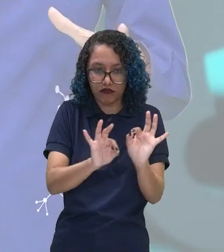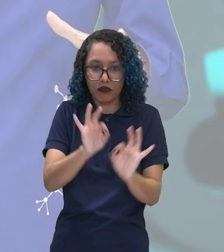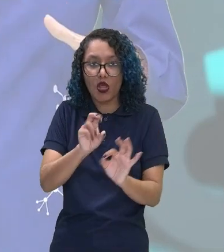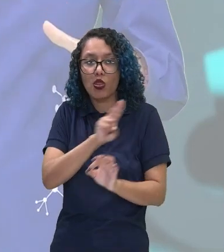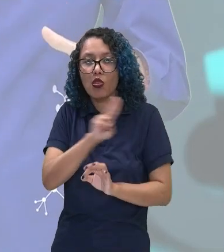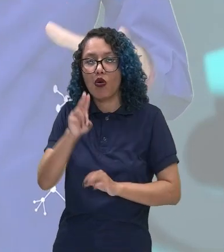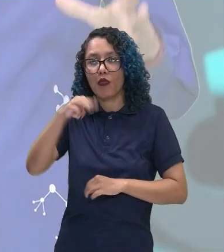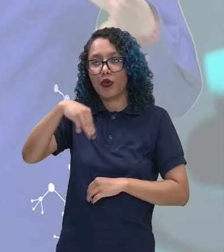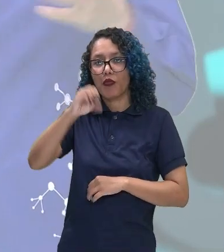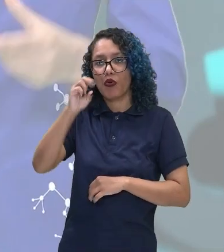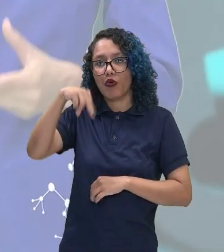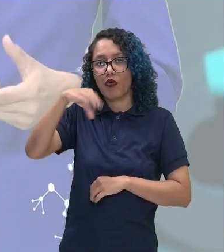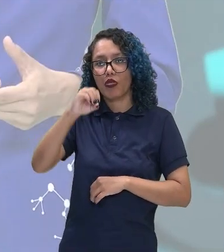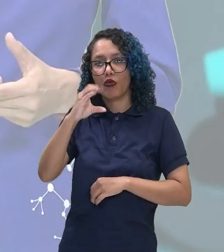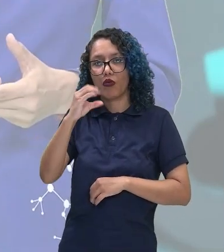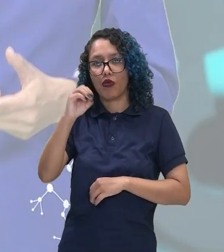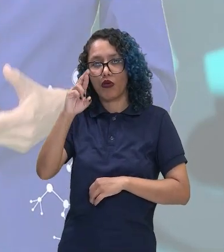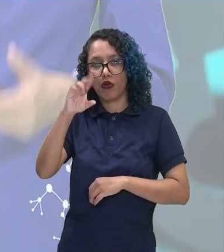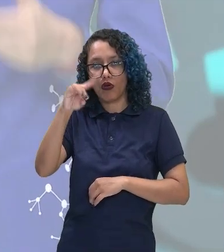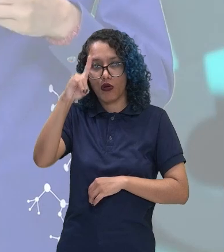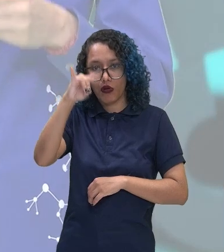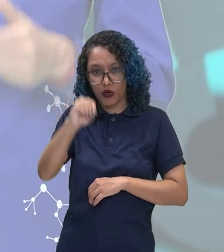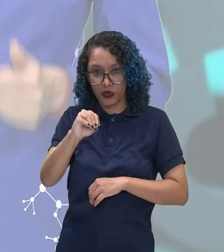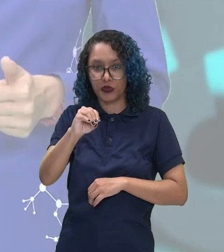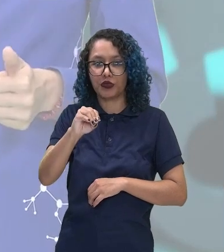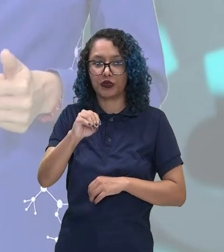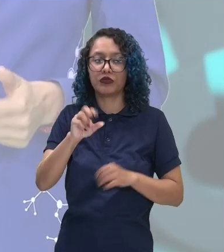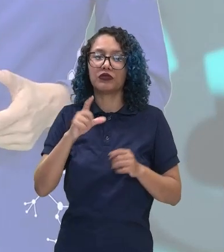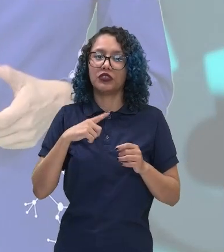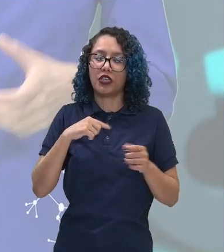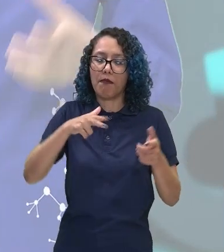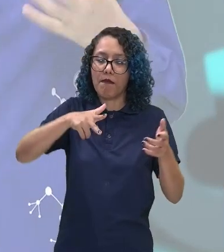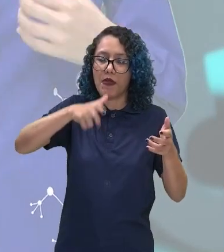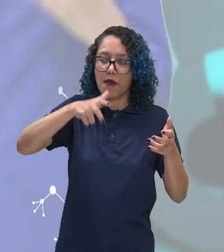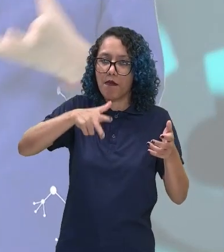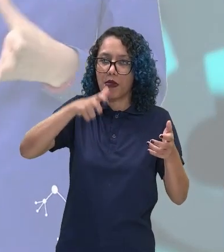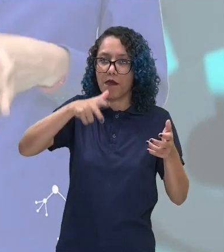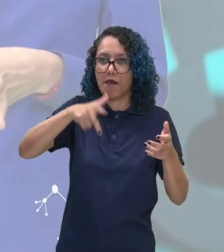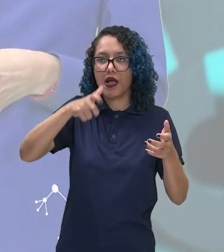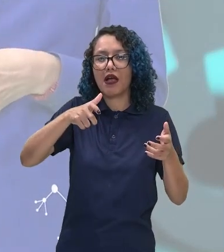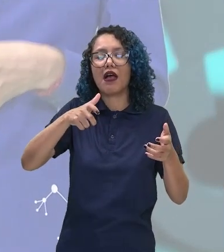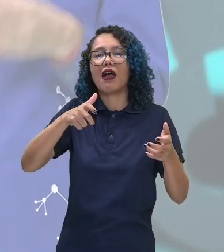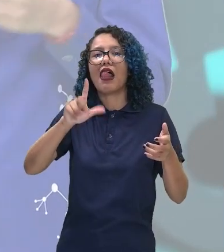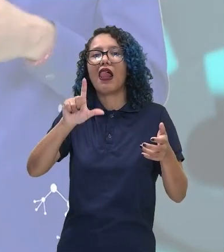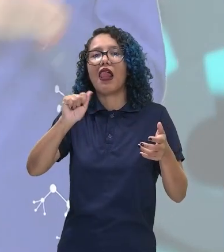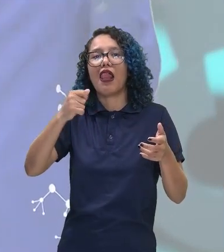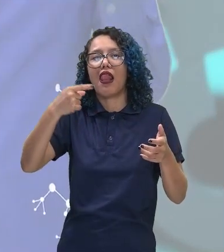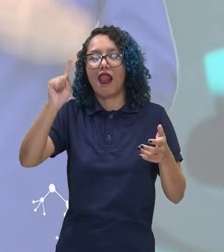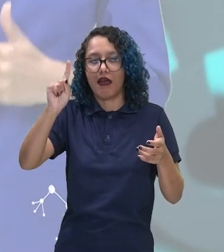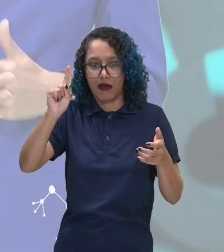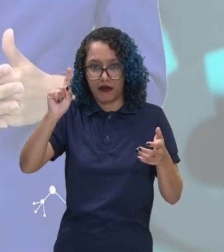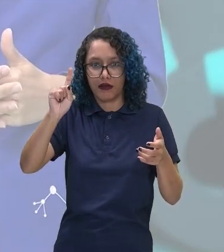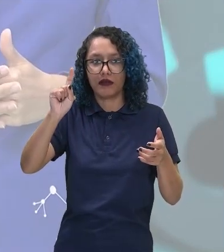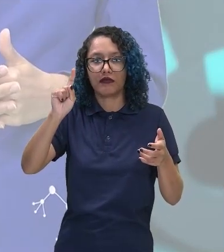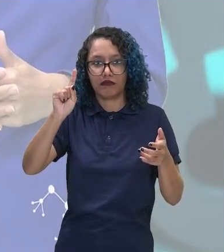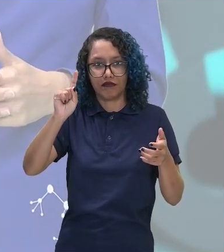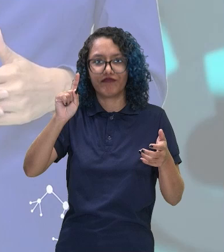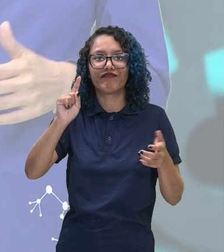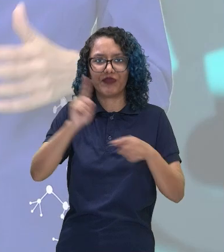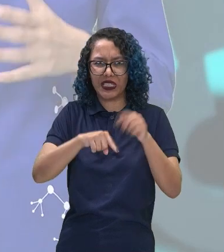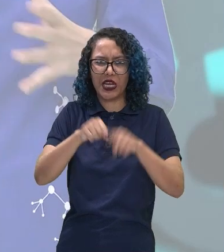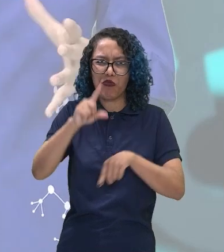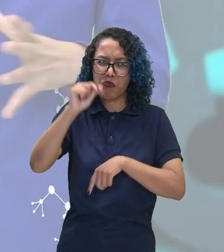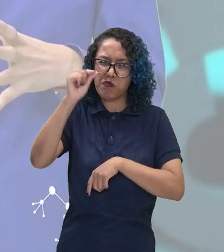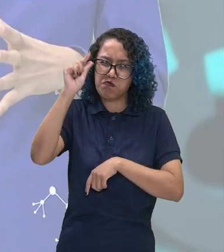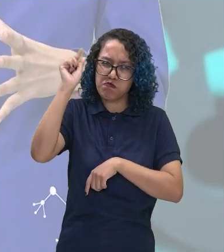Esse monocórdio que tocava ali a nota Lá, né? É um antigo instrumento científico e musical,